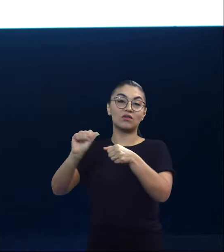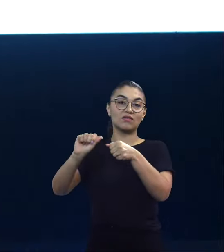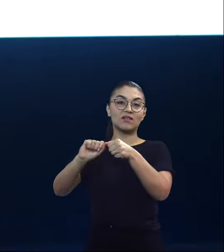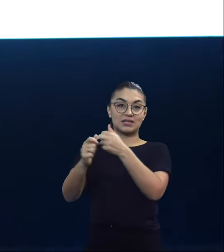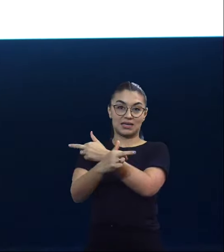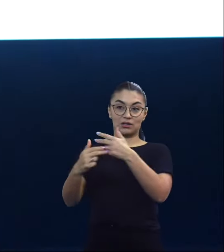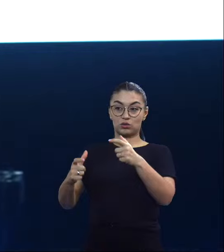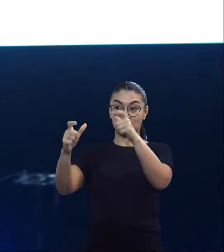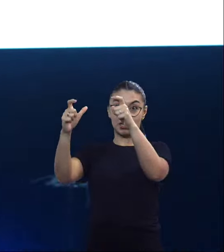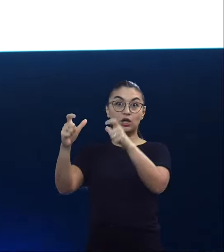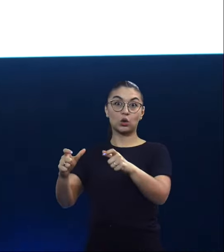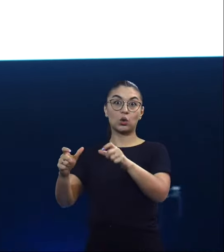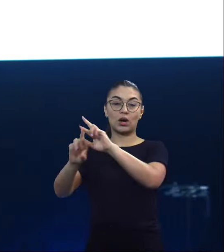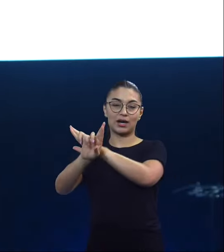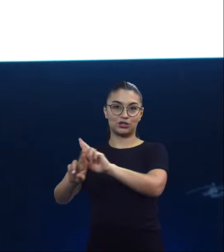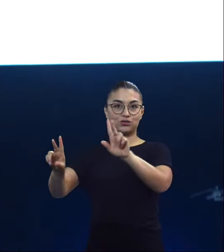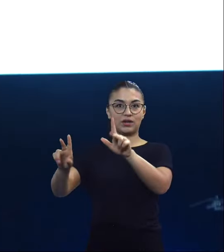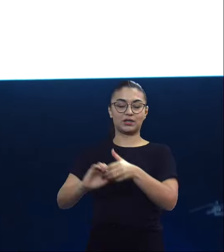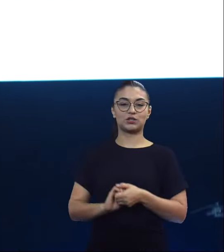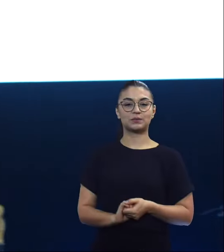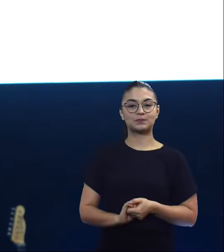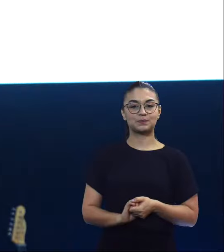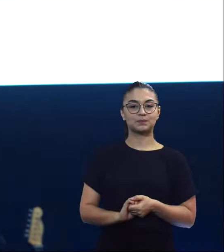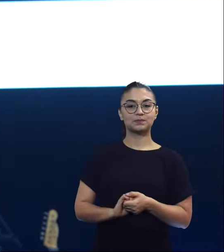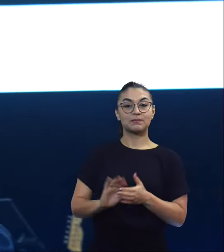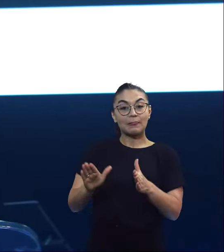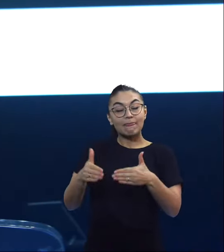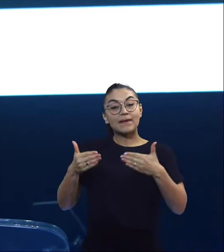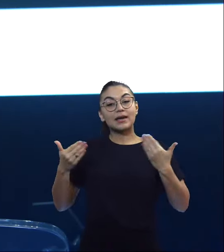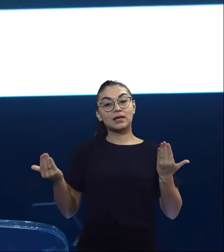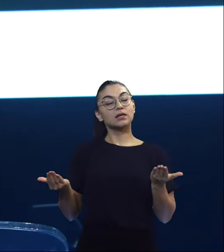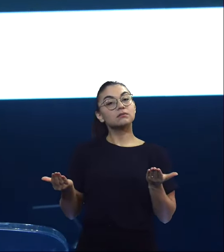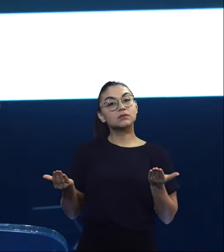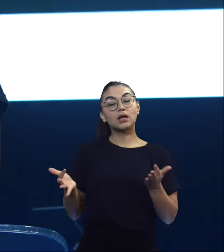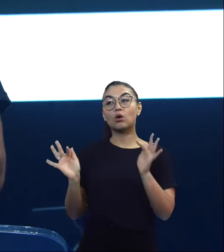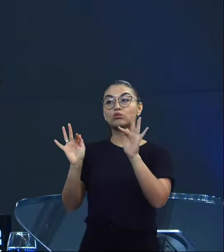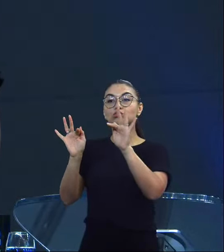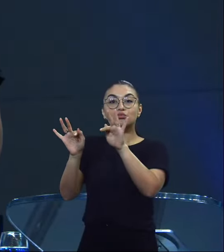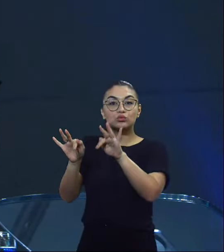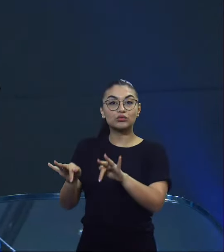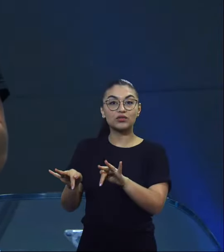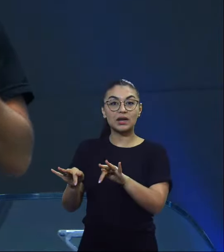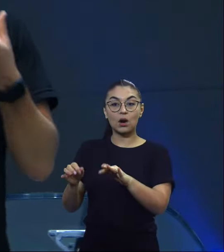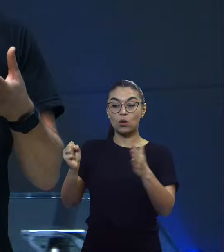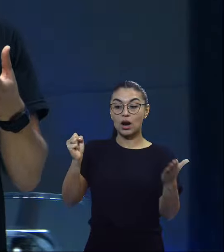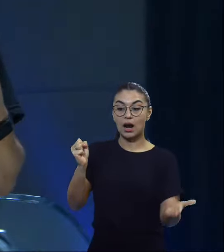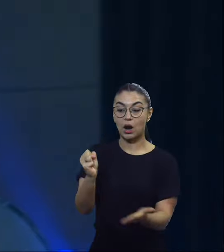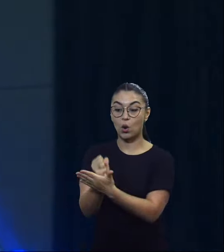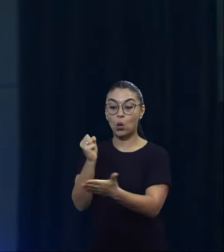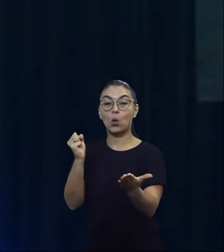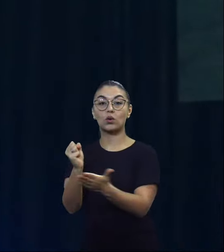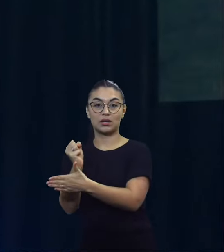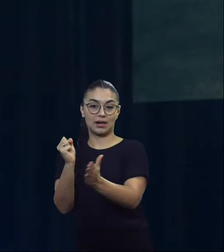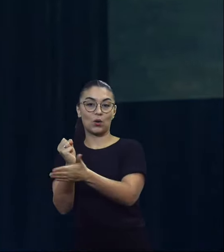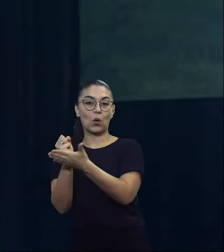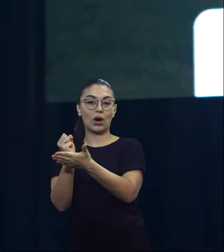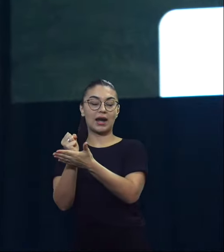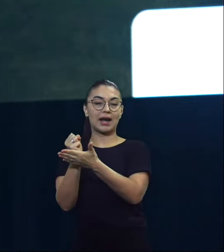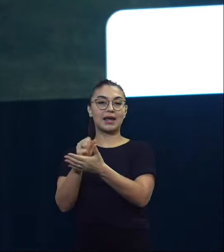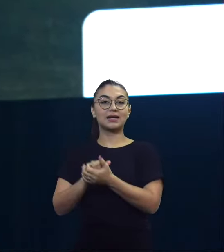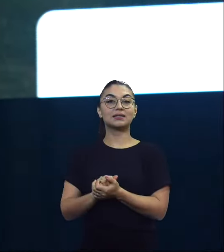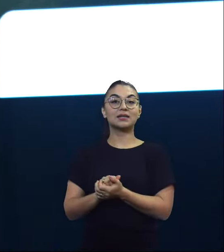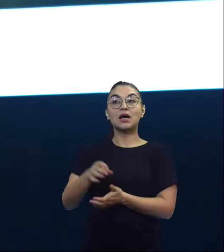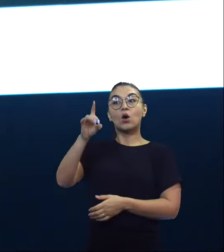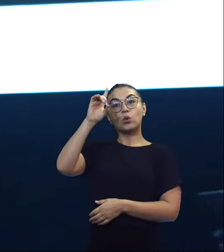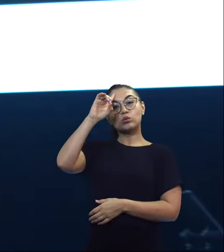esse tempo junto com os índios daquele lugar. E aí resolveram, no final da época da colheita, fazer uma celebração de um dia de ações